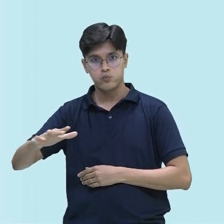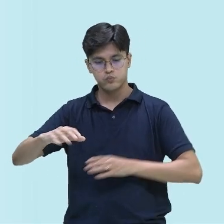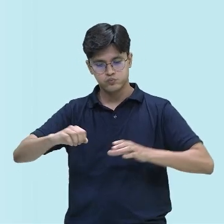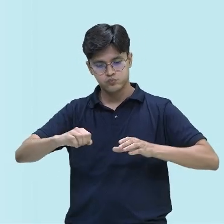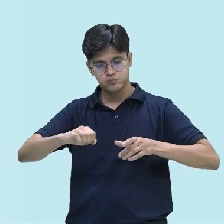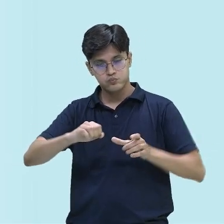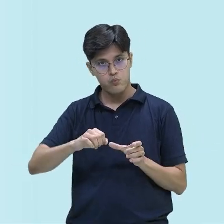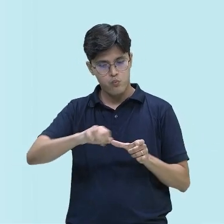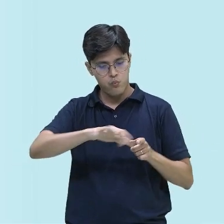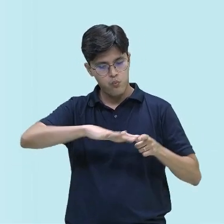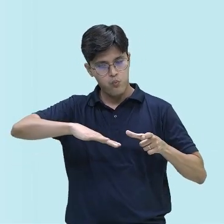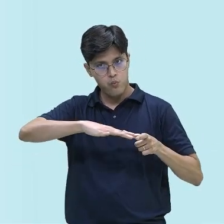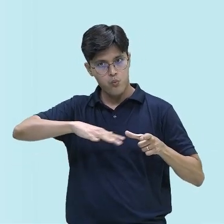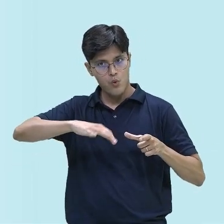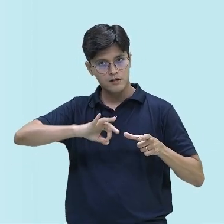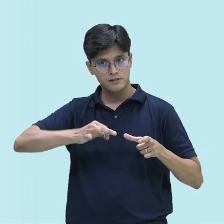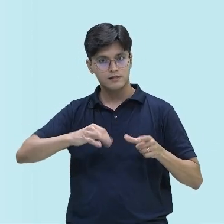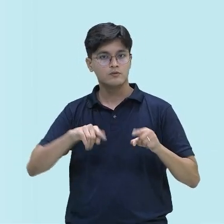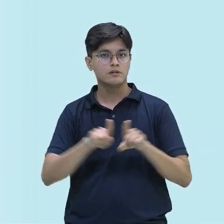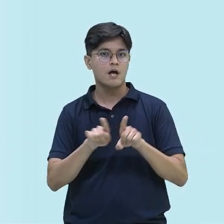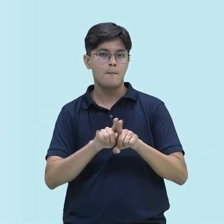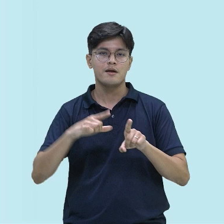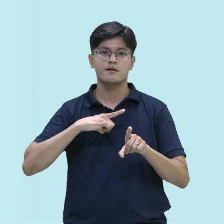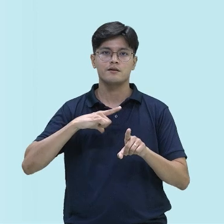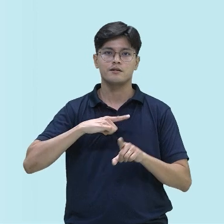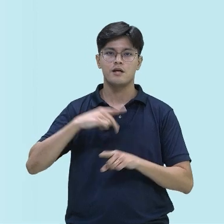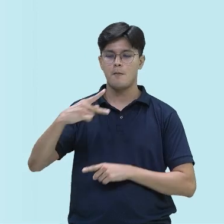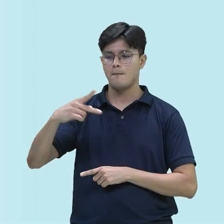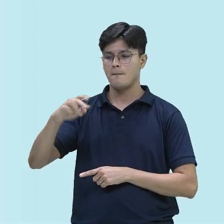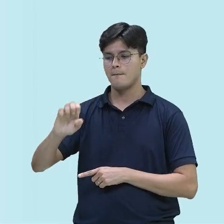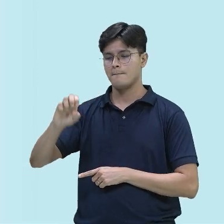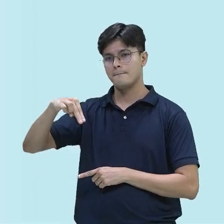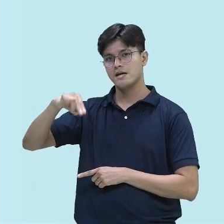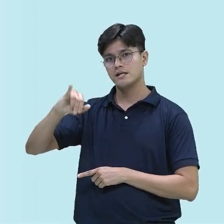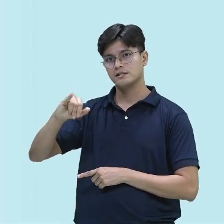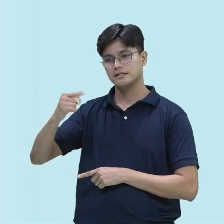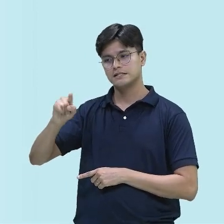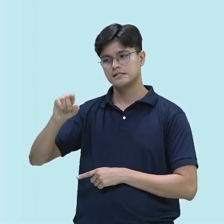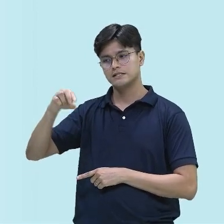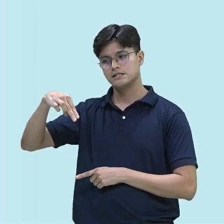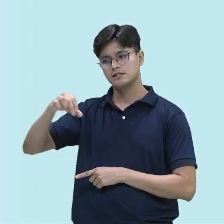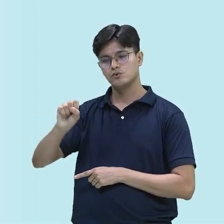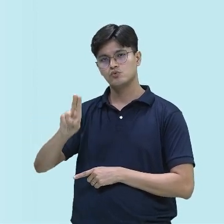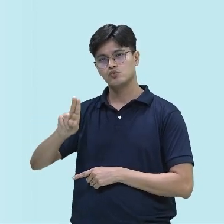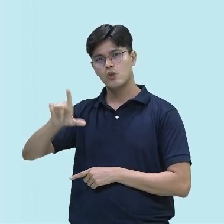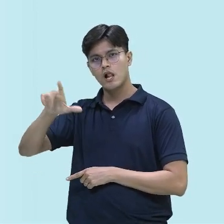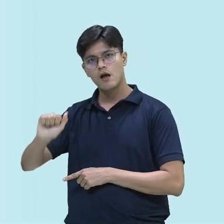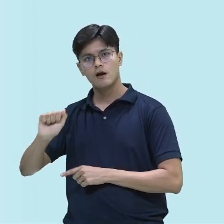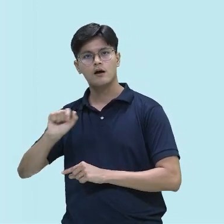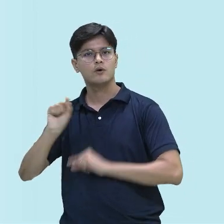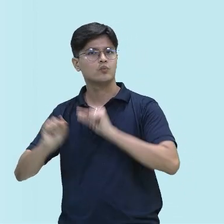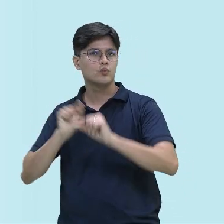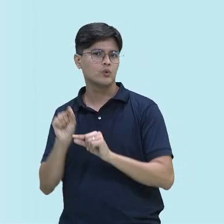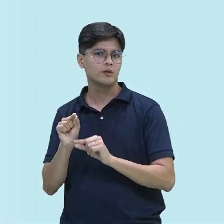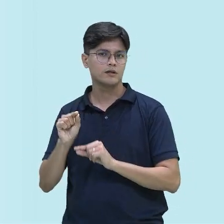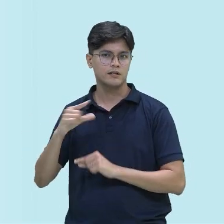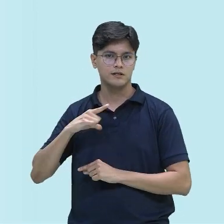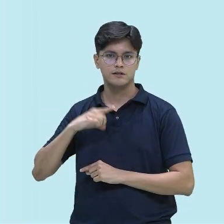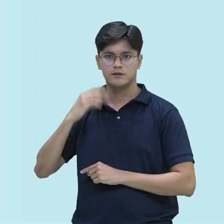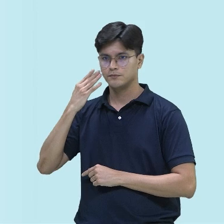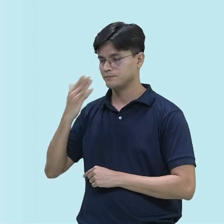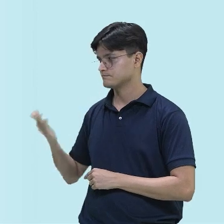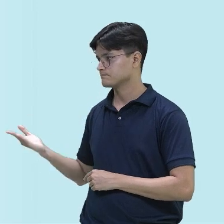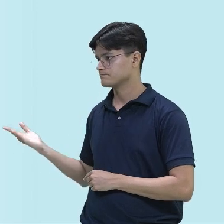tá bom? As penínsulas, né? Aqui a gente vai observar as penínsulas, olha, que são justamente essas formas de relevo